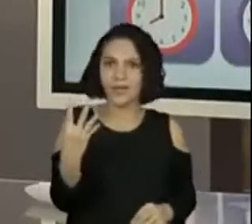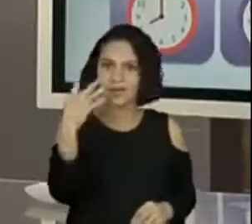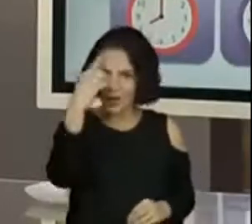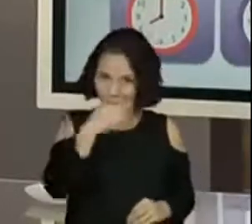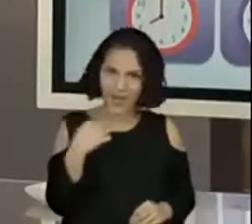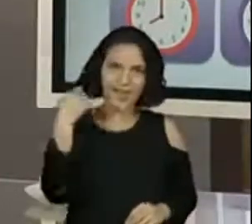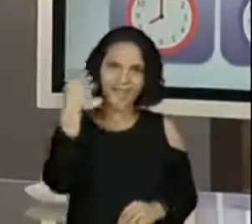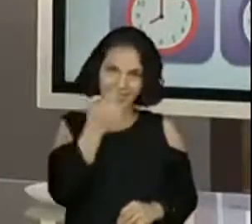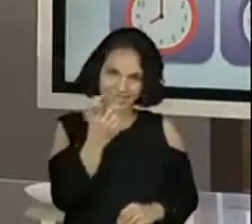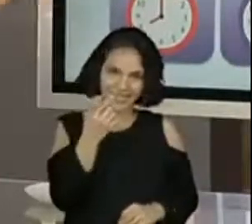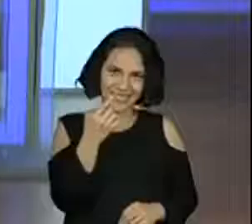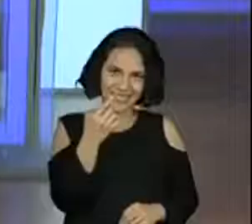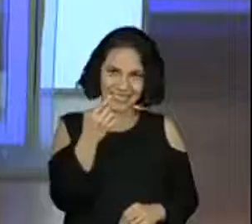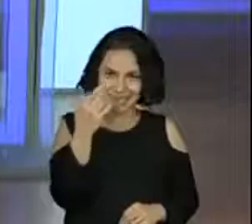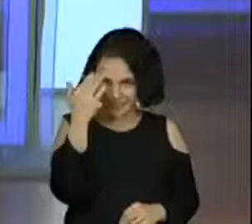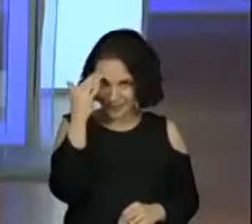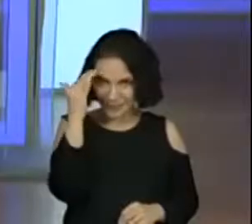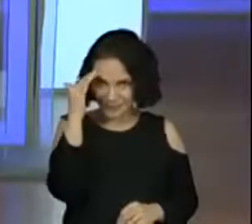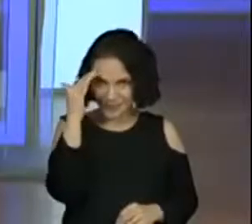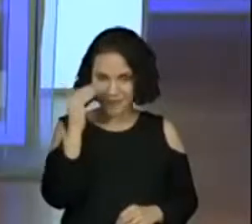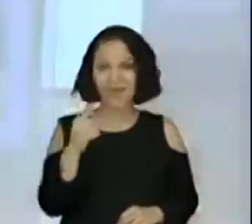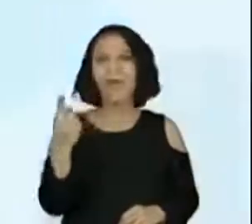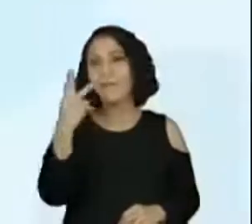é a segunda volta, tá?